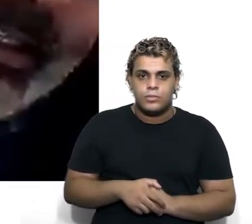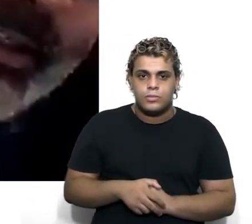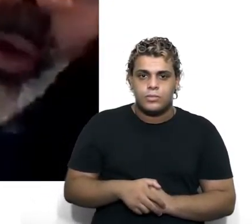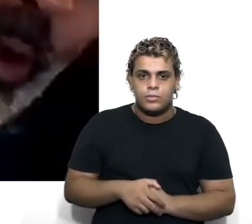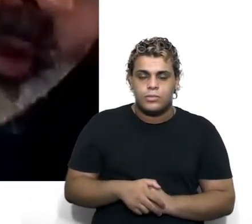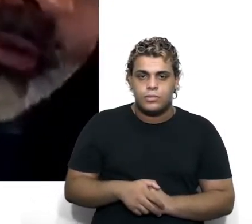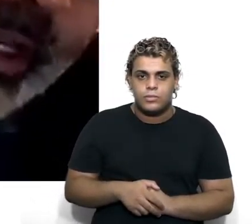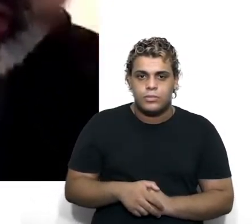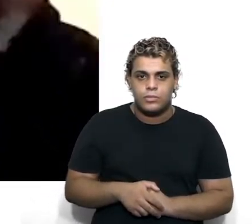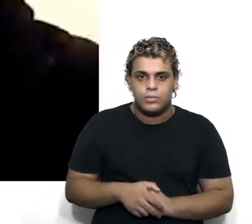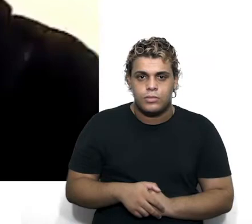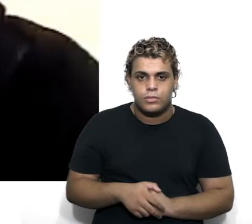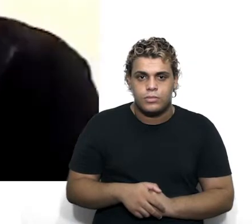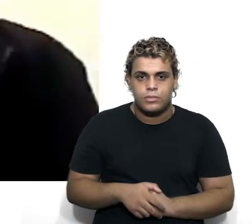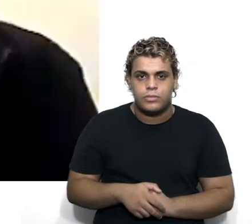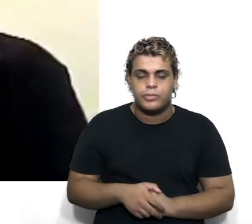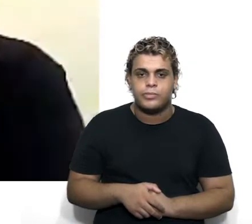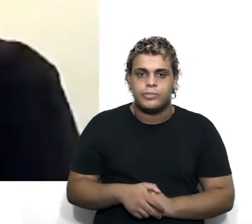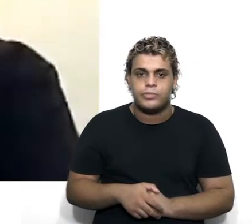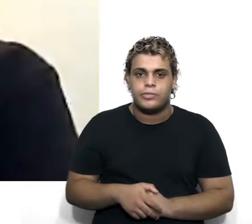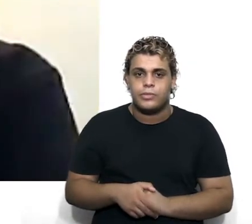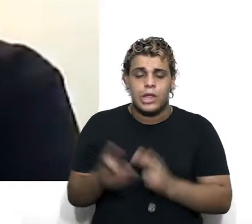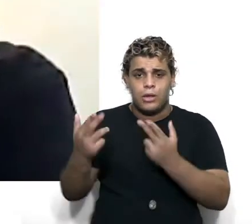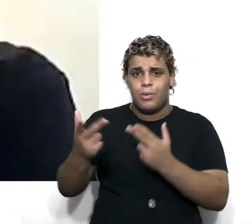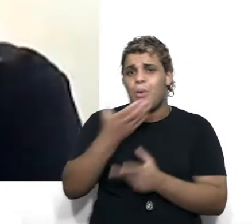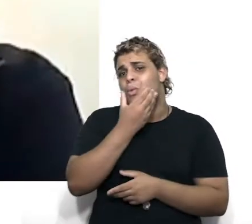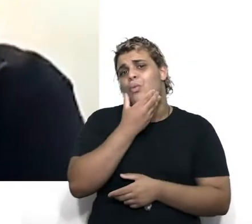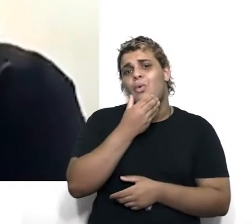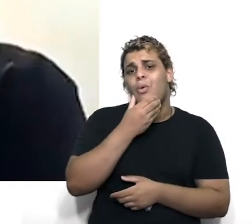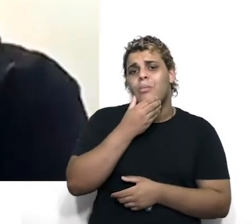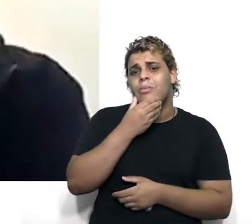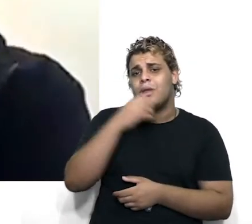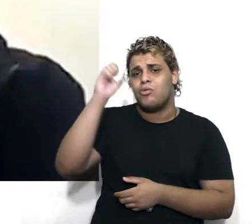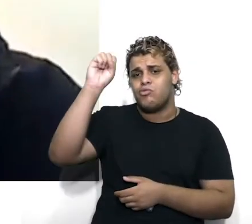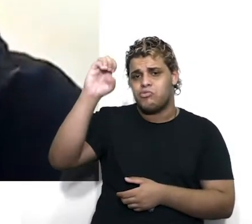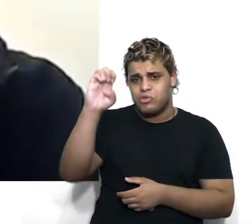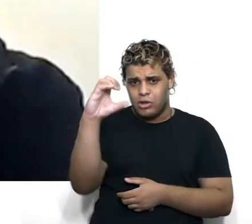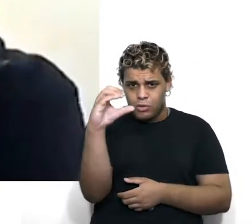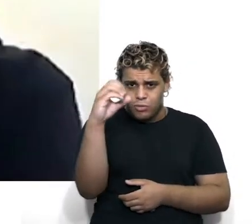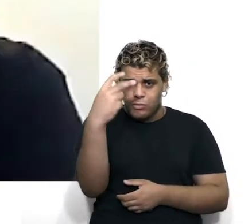uma espécie de síntese do homem do século XX, que avança